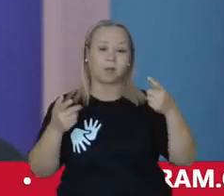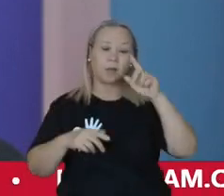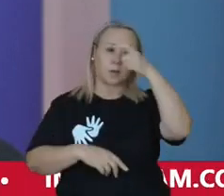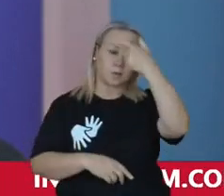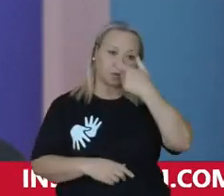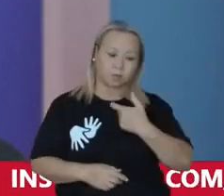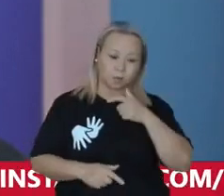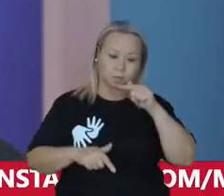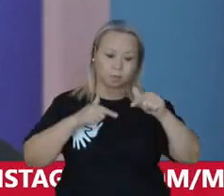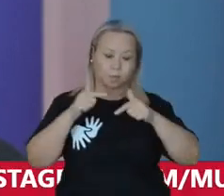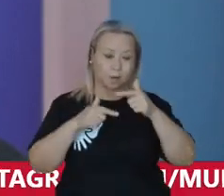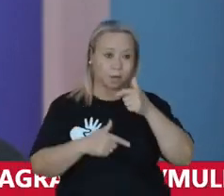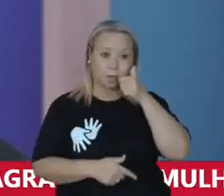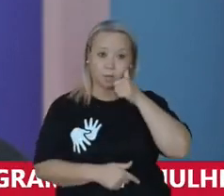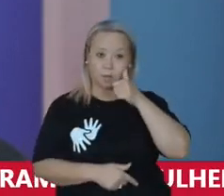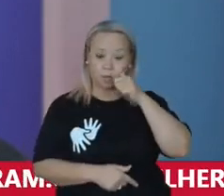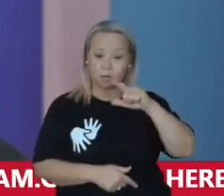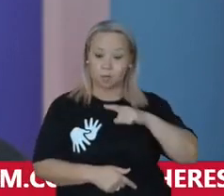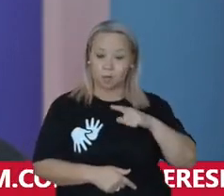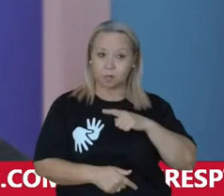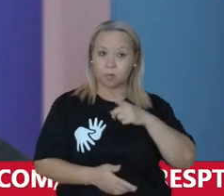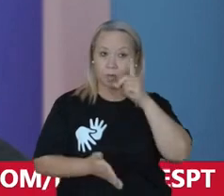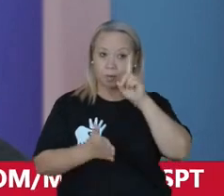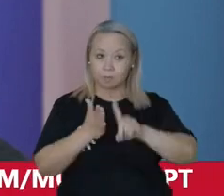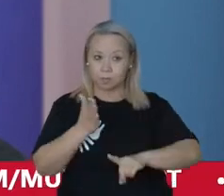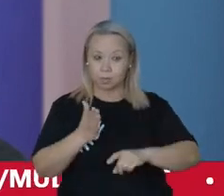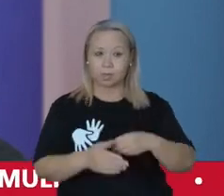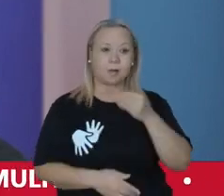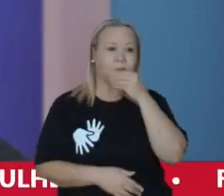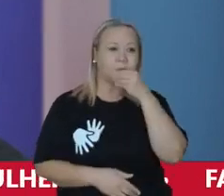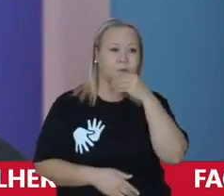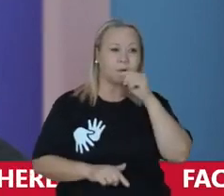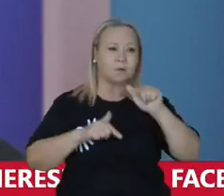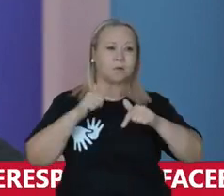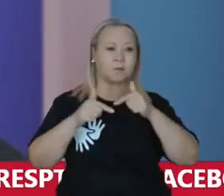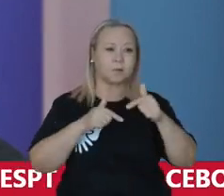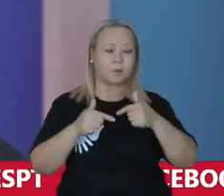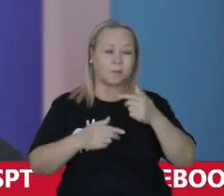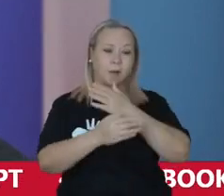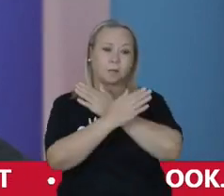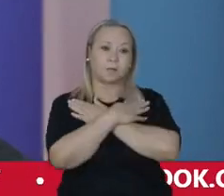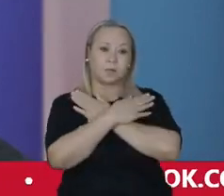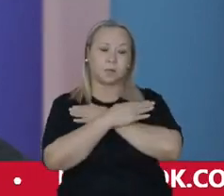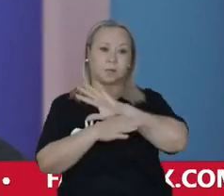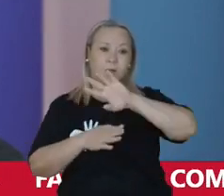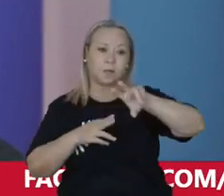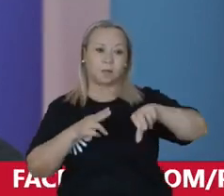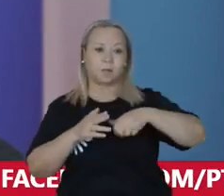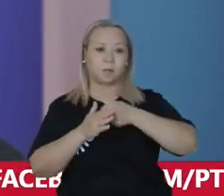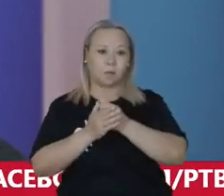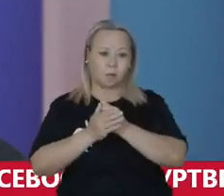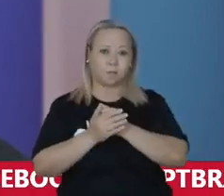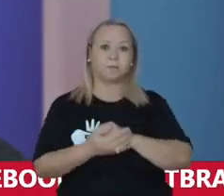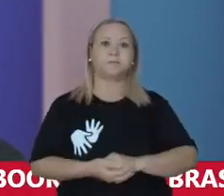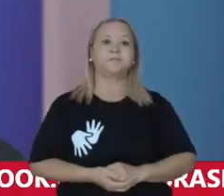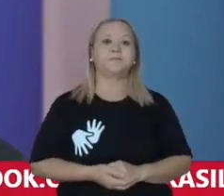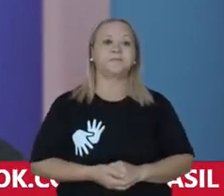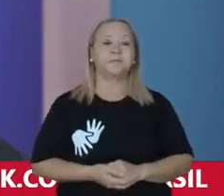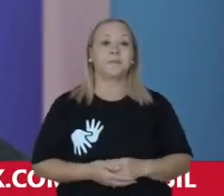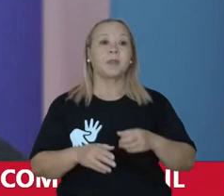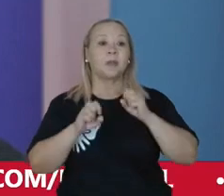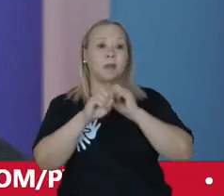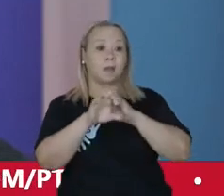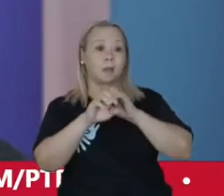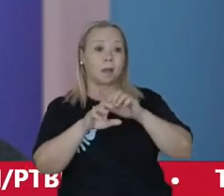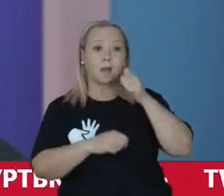Trabalhadoras e Temos Direitos, a precarização do trabalho e o desemprego no golpe, com a secretária-geral da CUT, Carmen Foro. E a aula